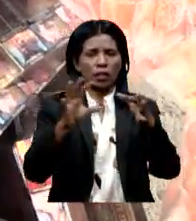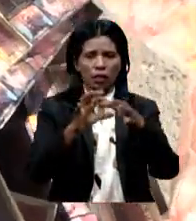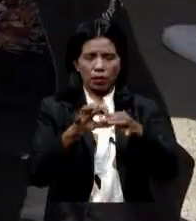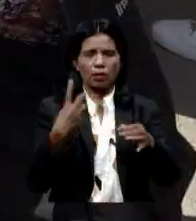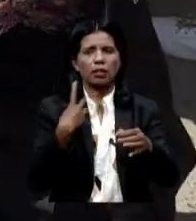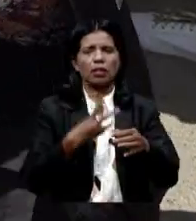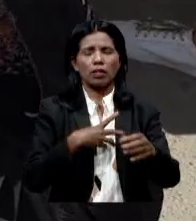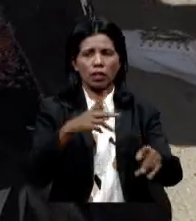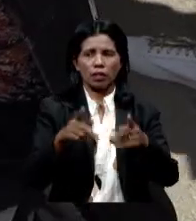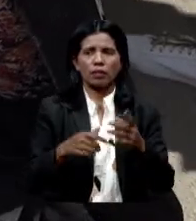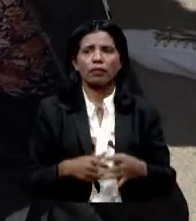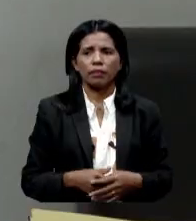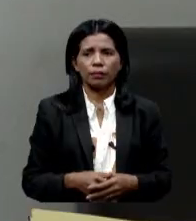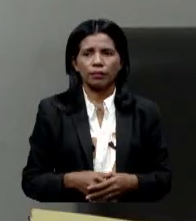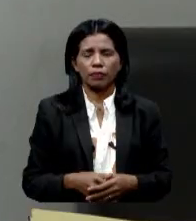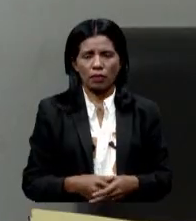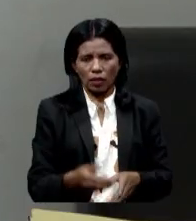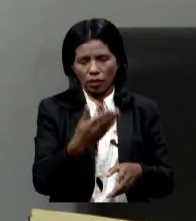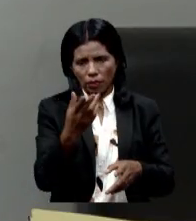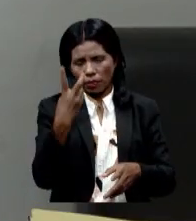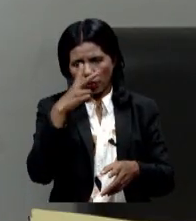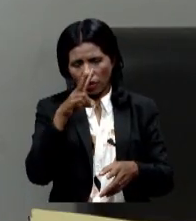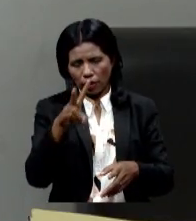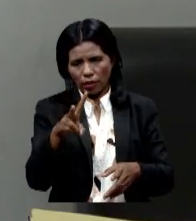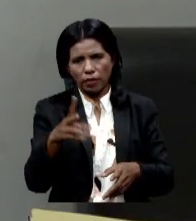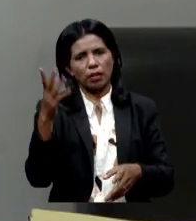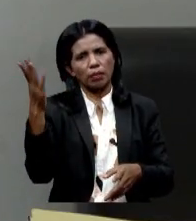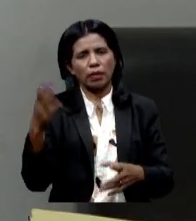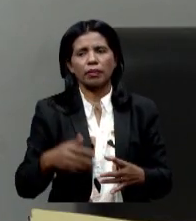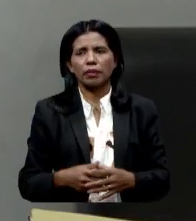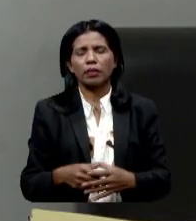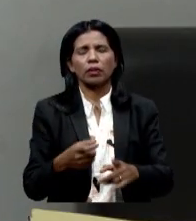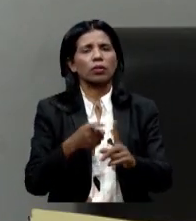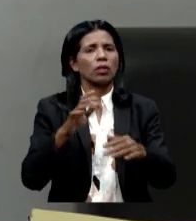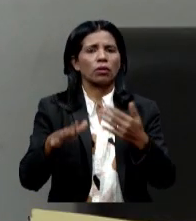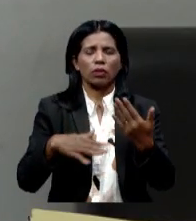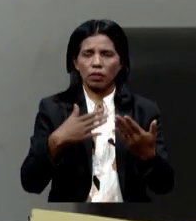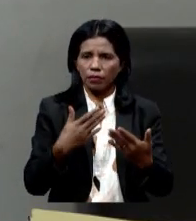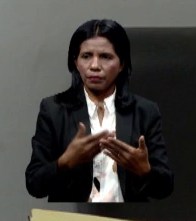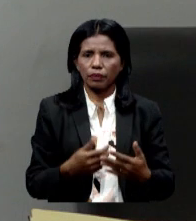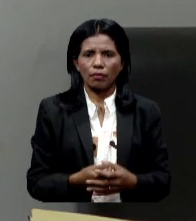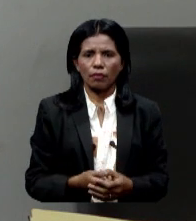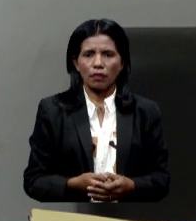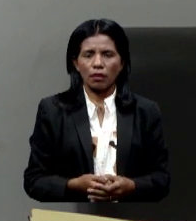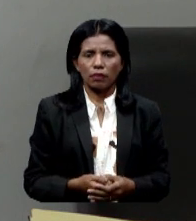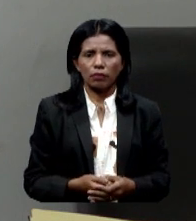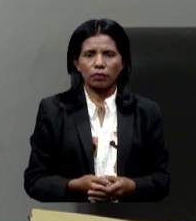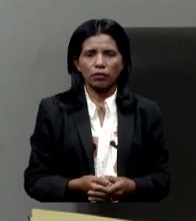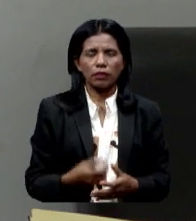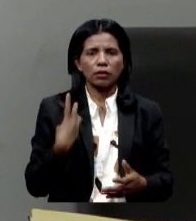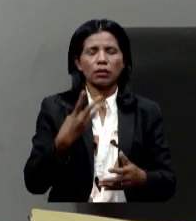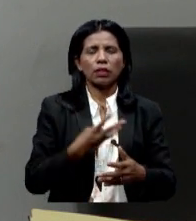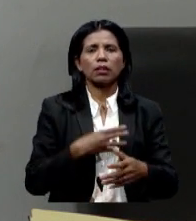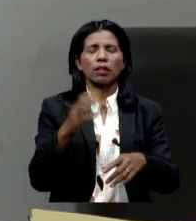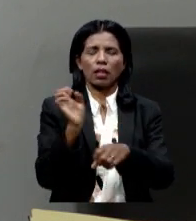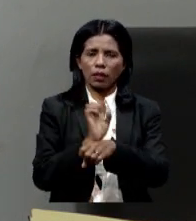atosan fengalais ita bawat sira mas akompanya ya naba usine hoto ya ita niyao Agente ekonomik